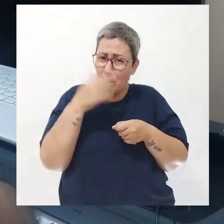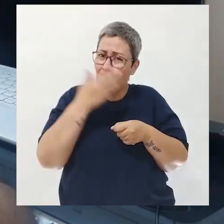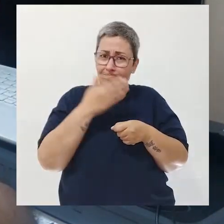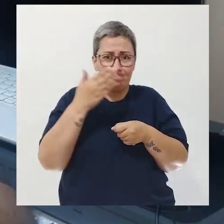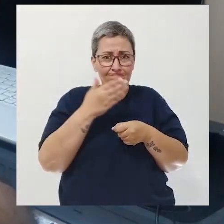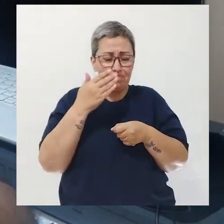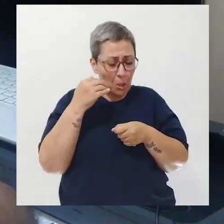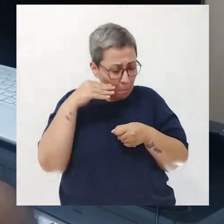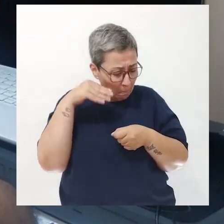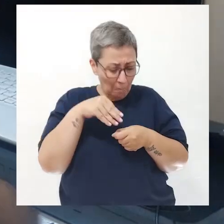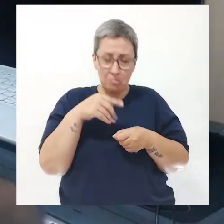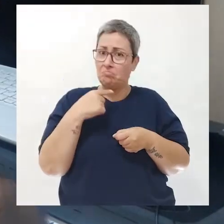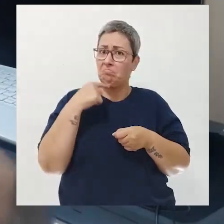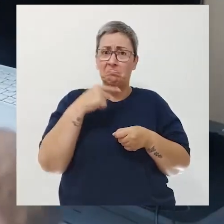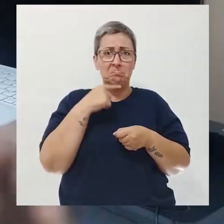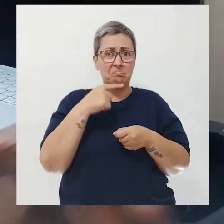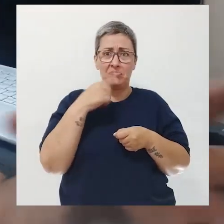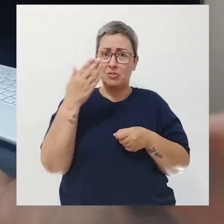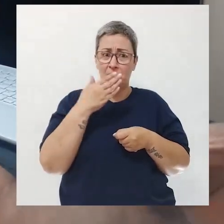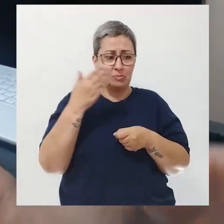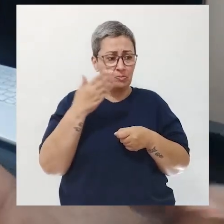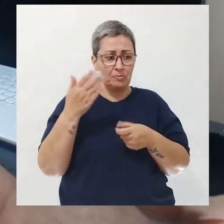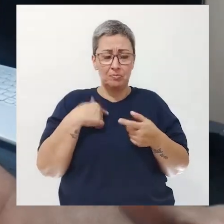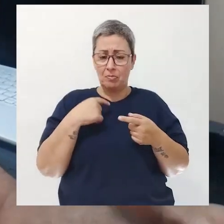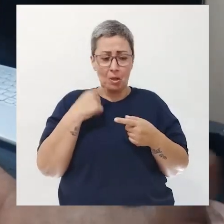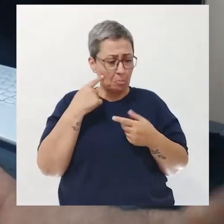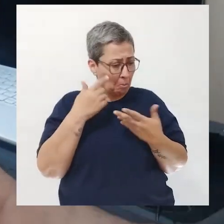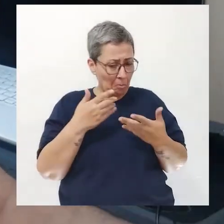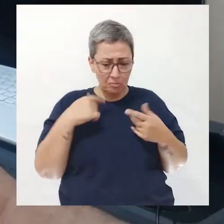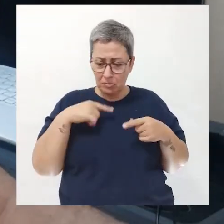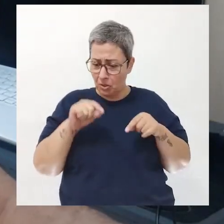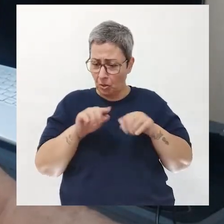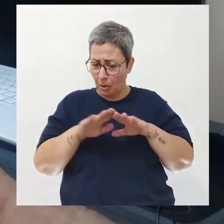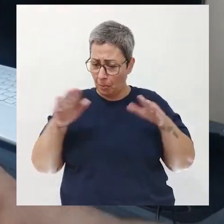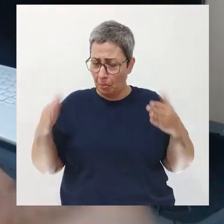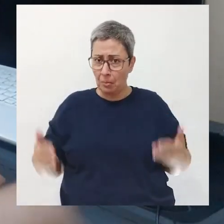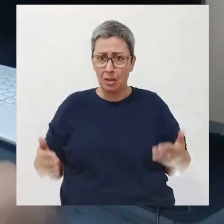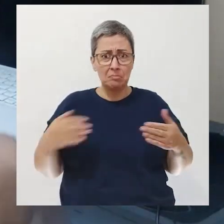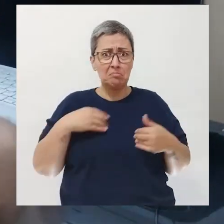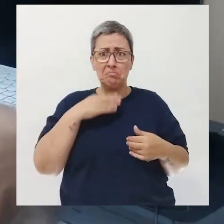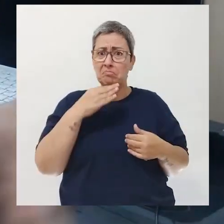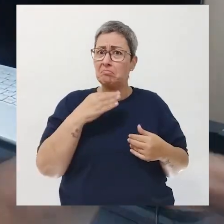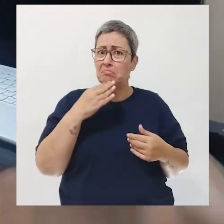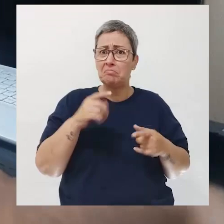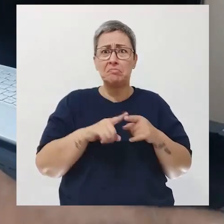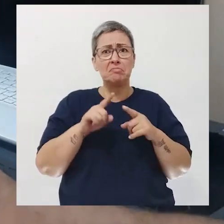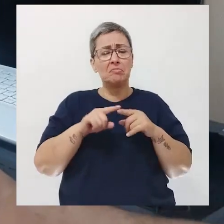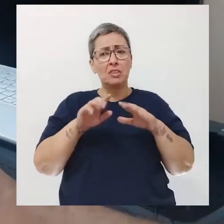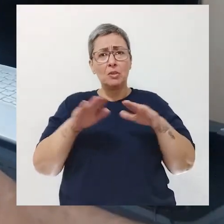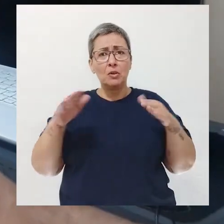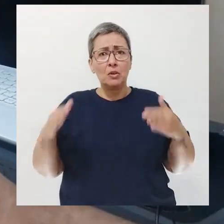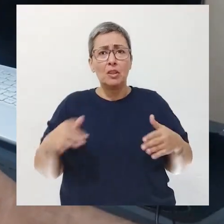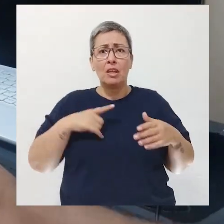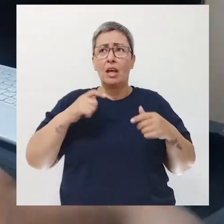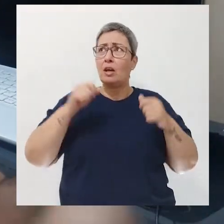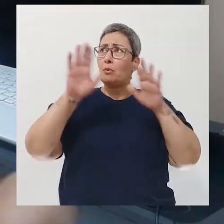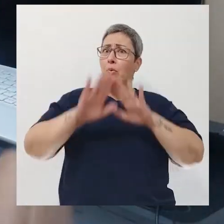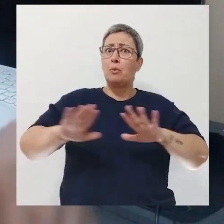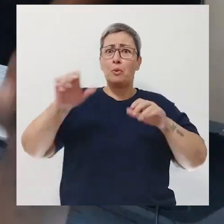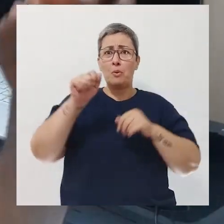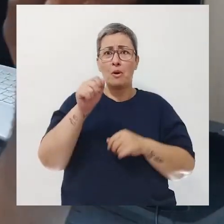muito pequenininhos. Pequenos, a gente não enxerga a olho nu. Não dá para eu ver aqui o vírus. Não dá para ver se tem vírus aqui em cima da